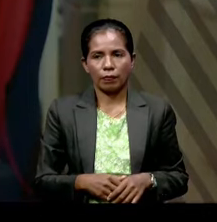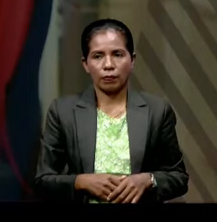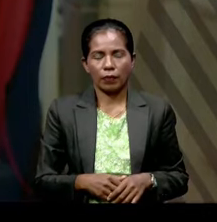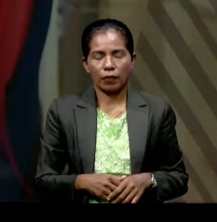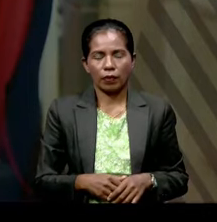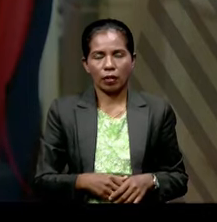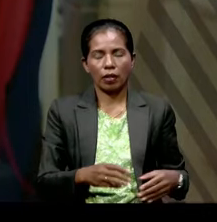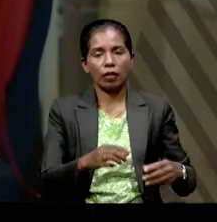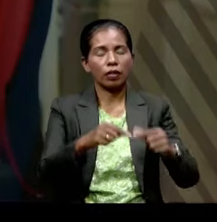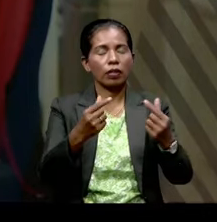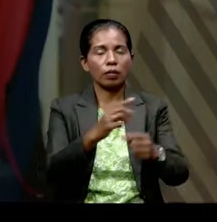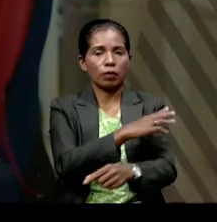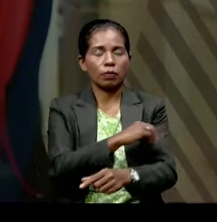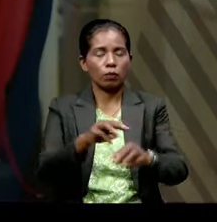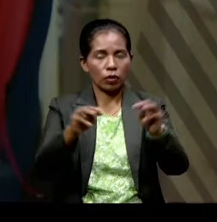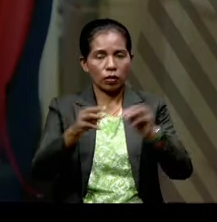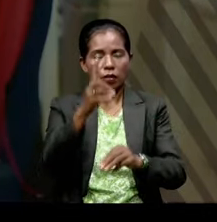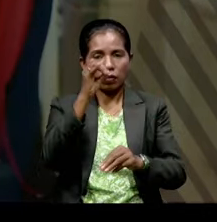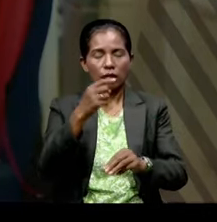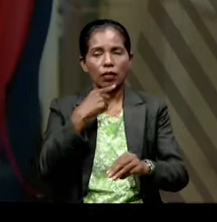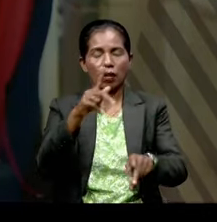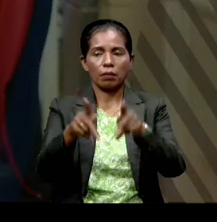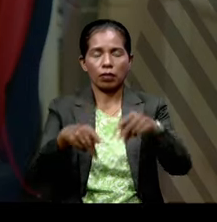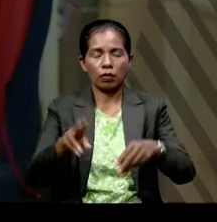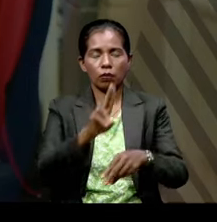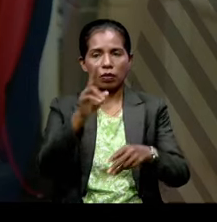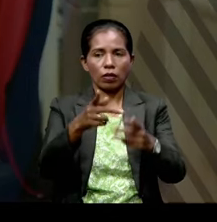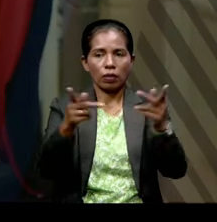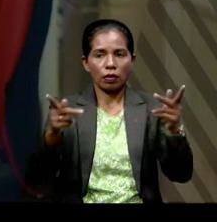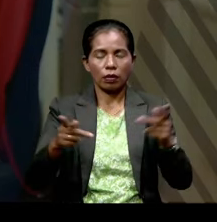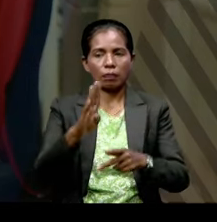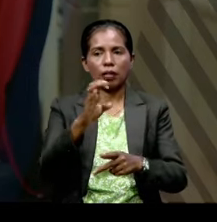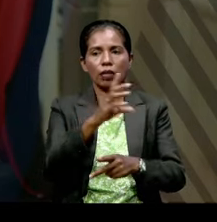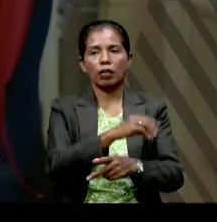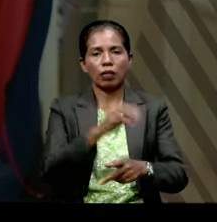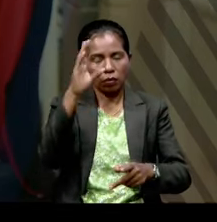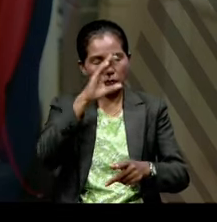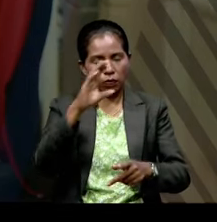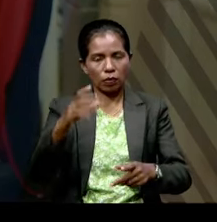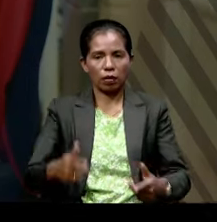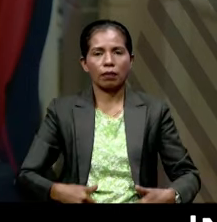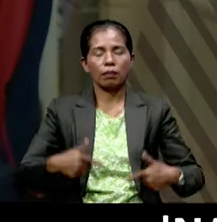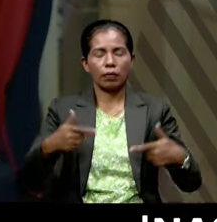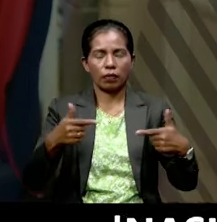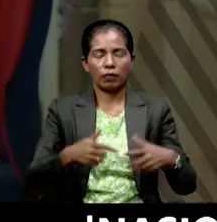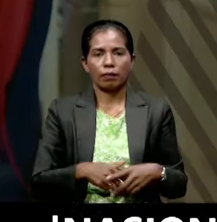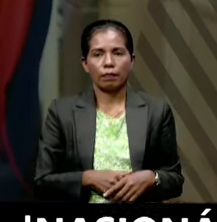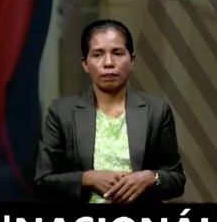Guarda gestão município de Ali, La Tolera, vendedor Cira, ocupa fala Bidel Sengol, Rodi Buca Mores.